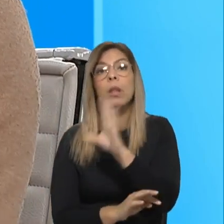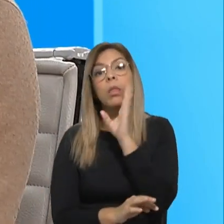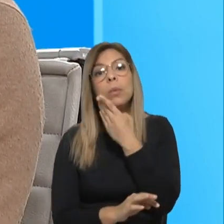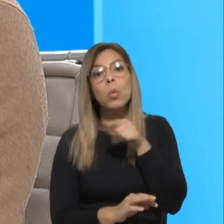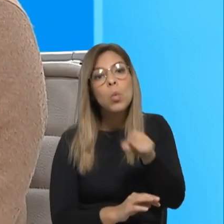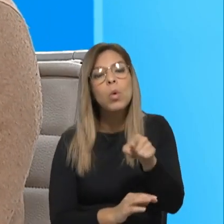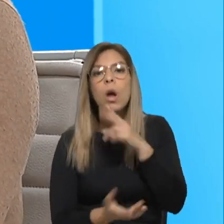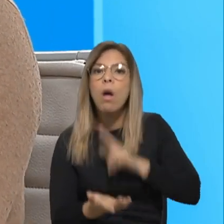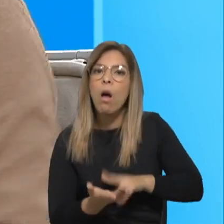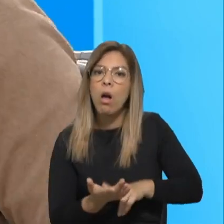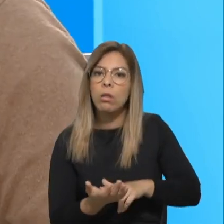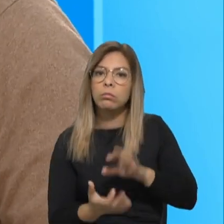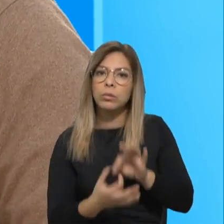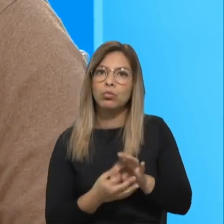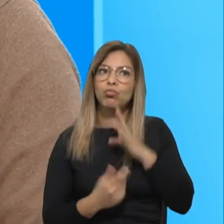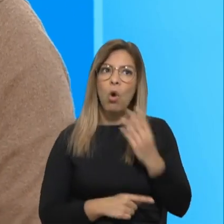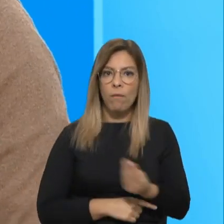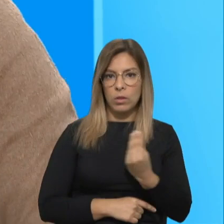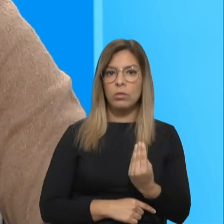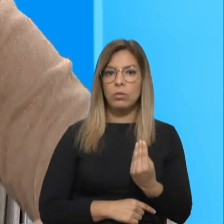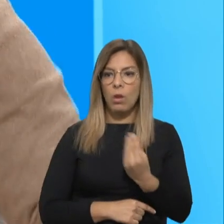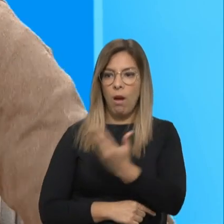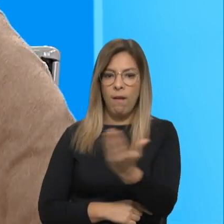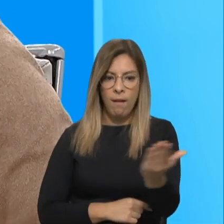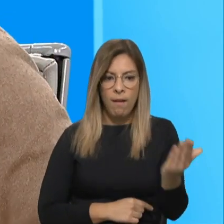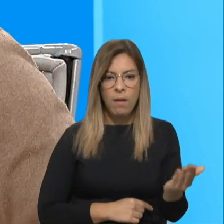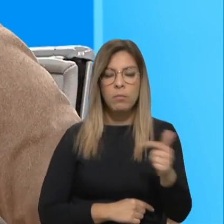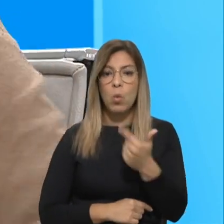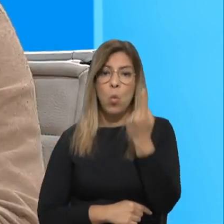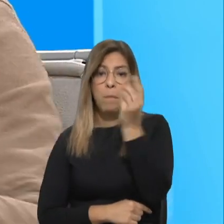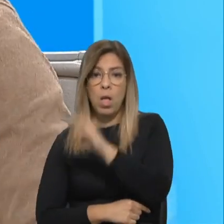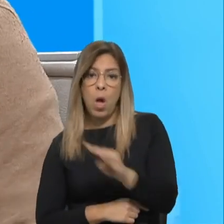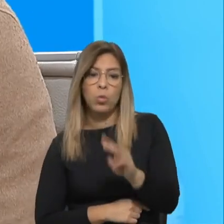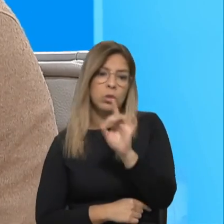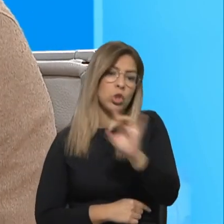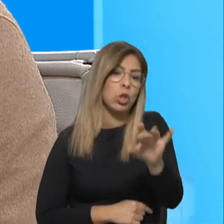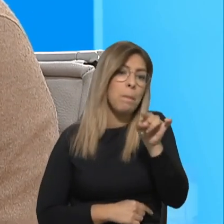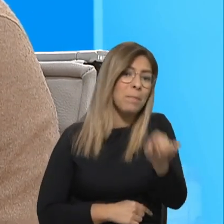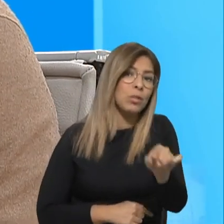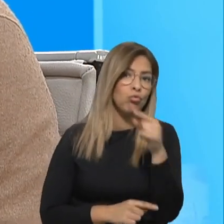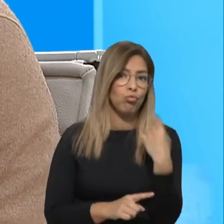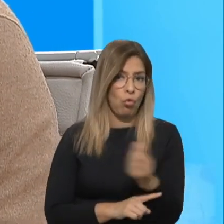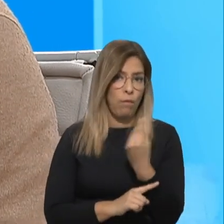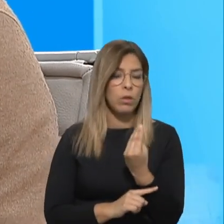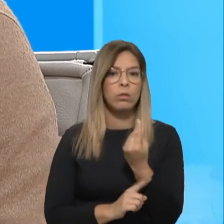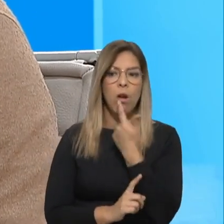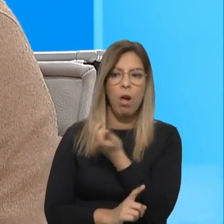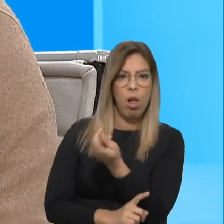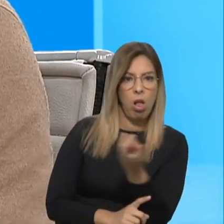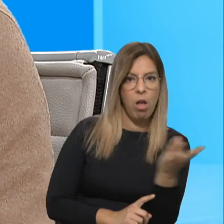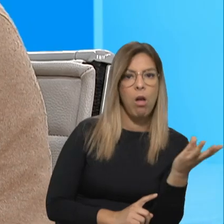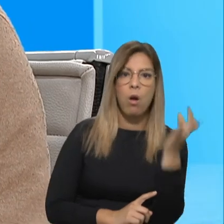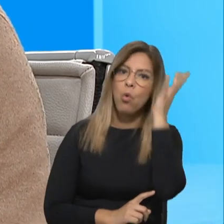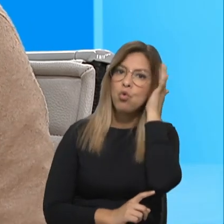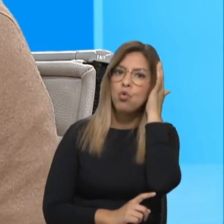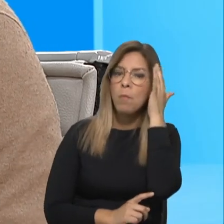realidade dos jovens. Há 1.600.000 jovens, assim, números redondos, que